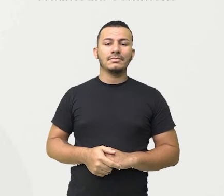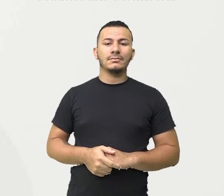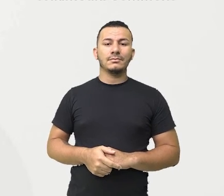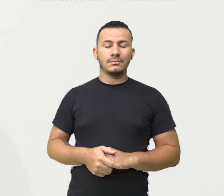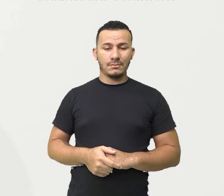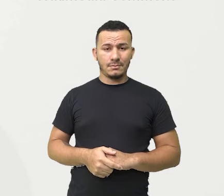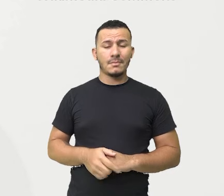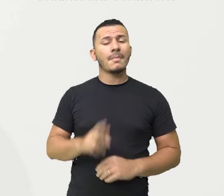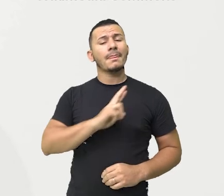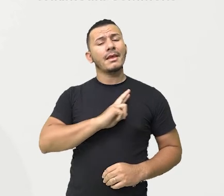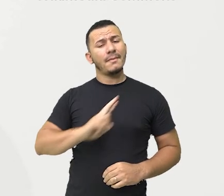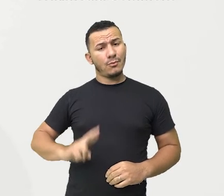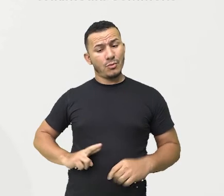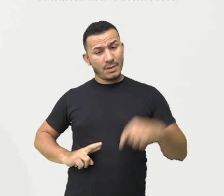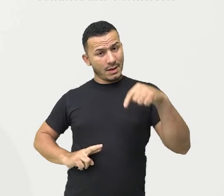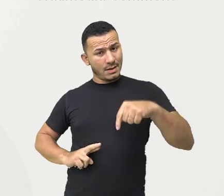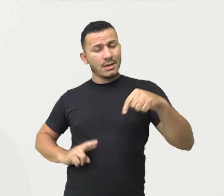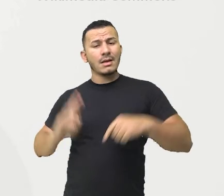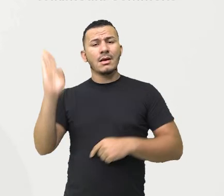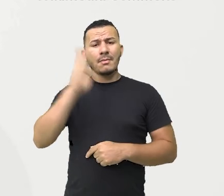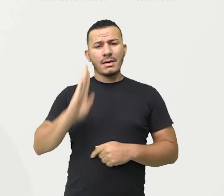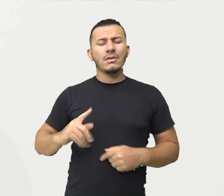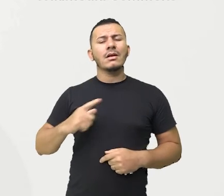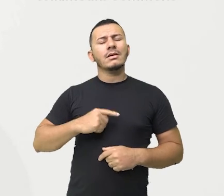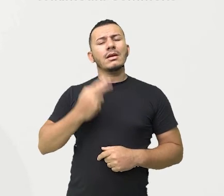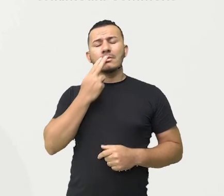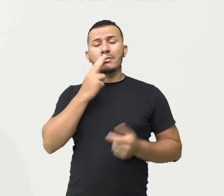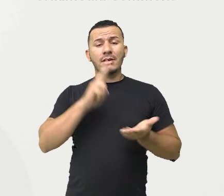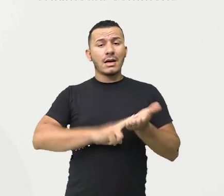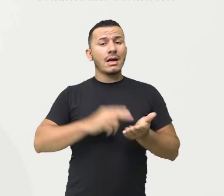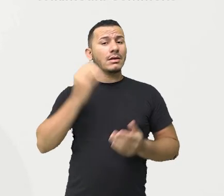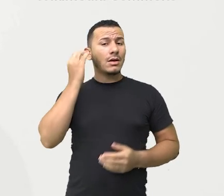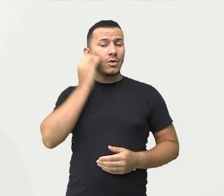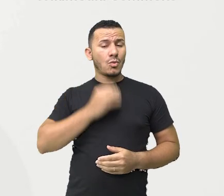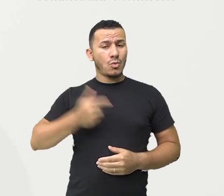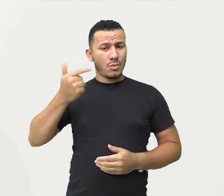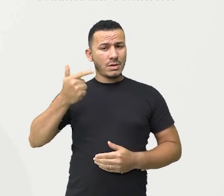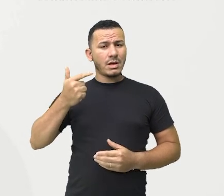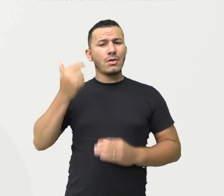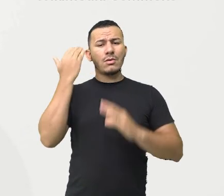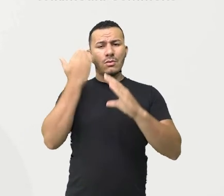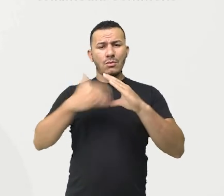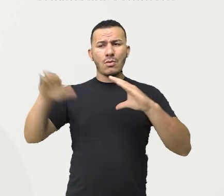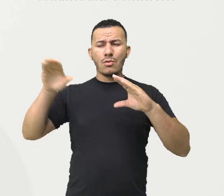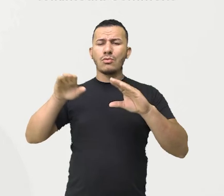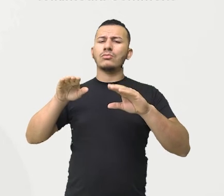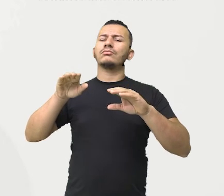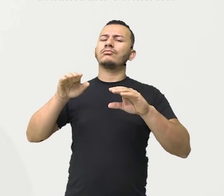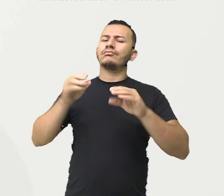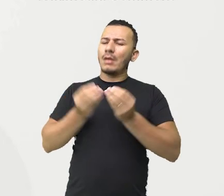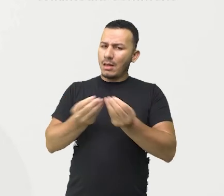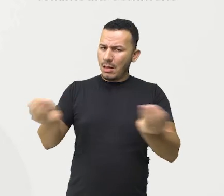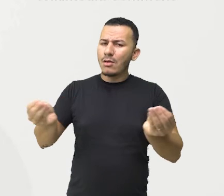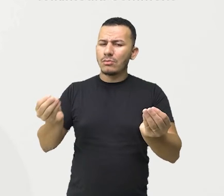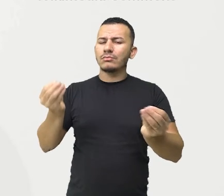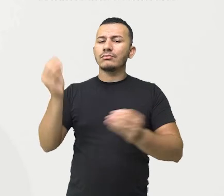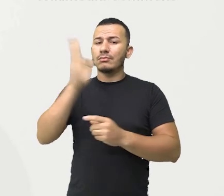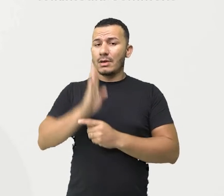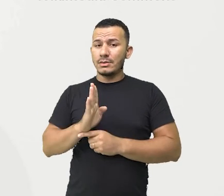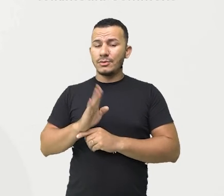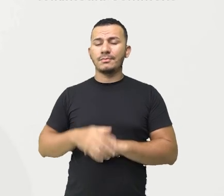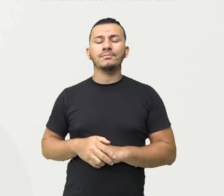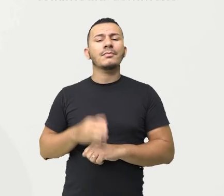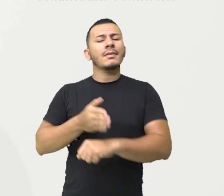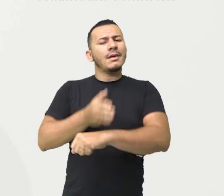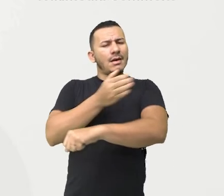Na República do Brasil, a carta de Dom Pedro II aos brasileiros. Ele deixou uma carta. Antes